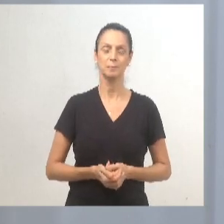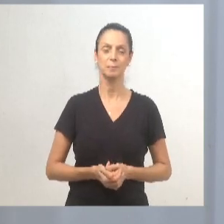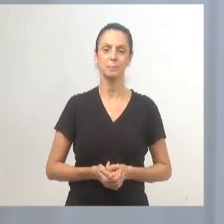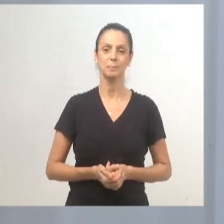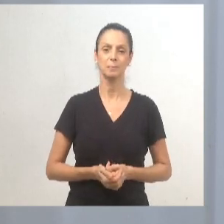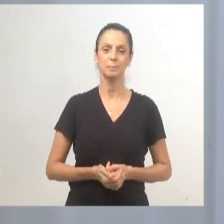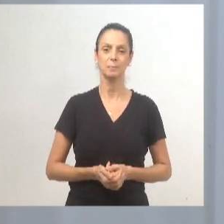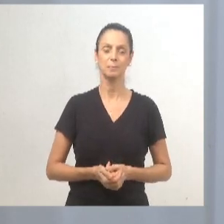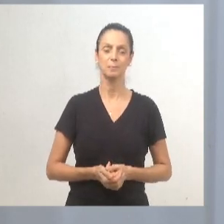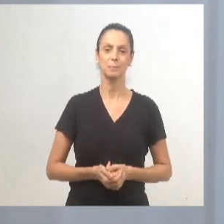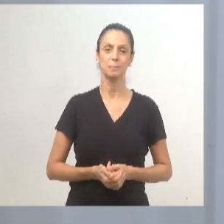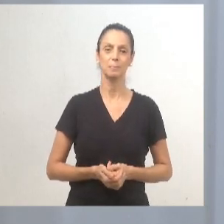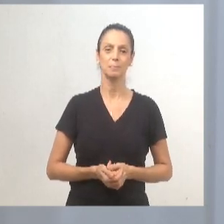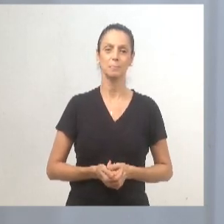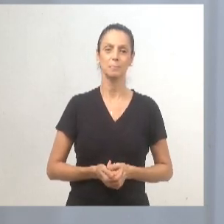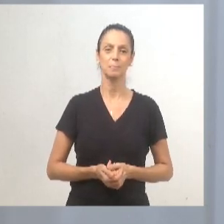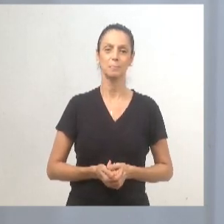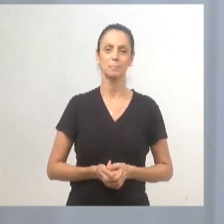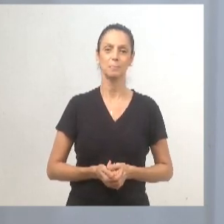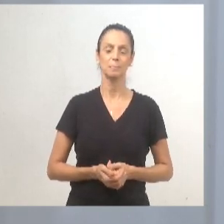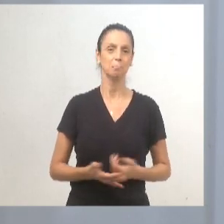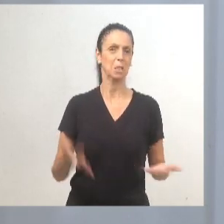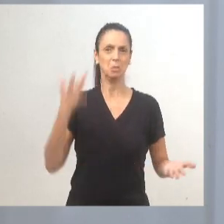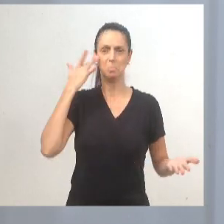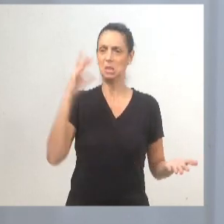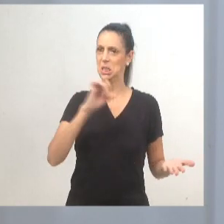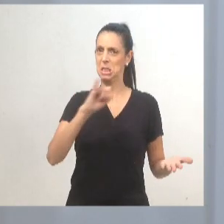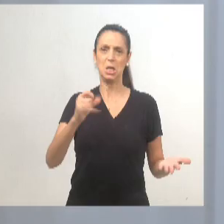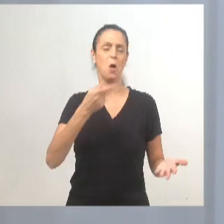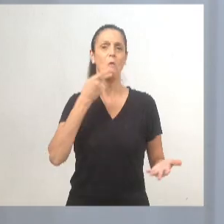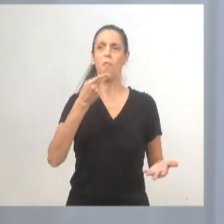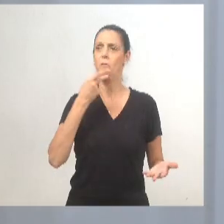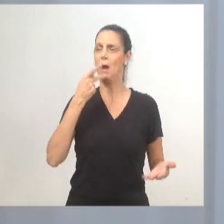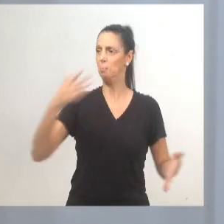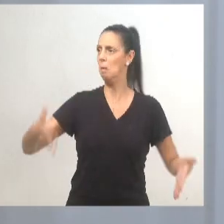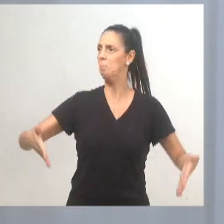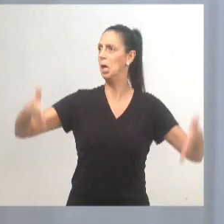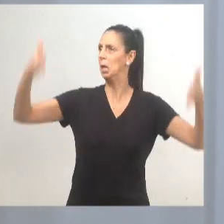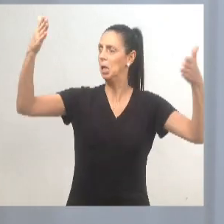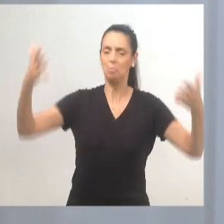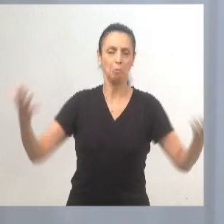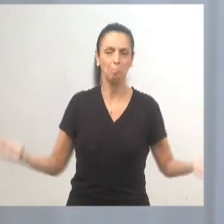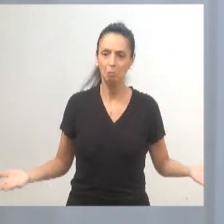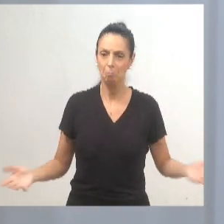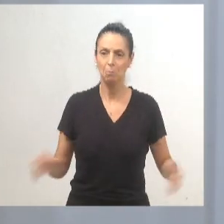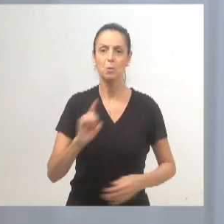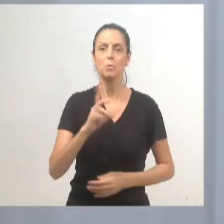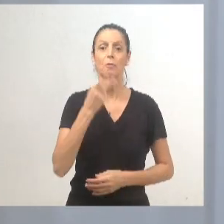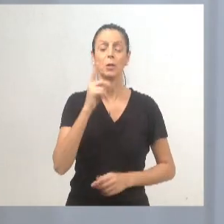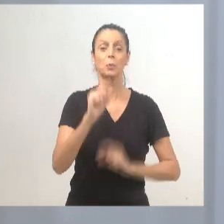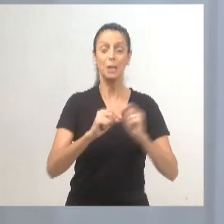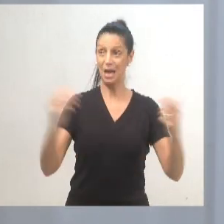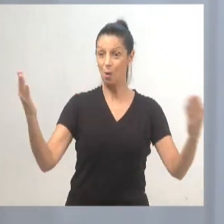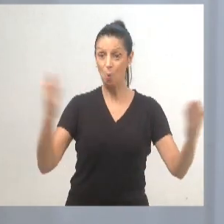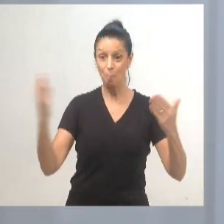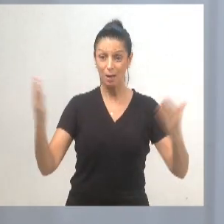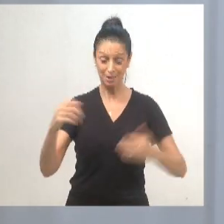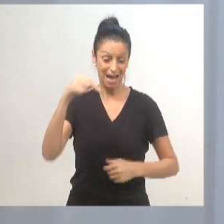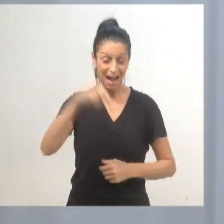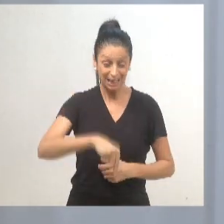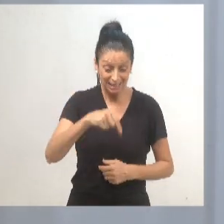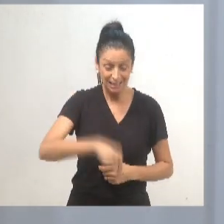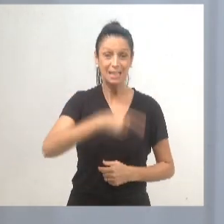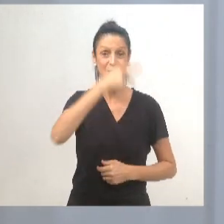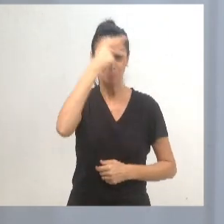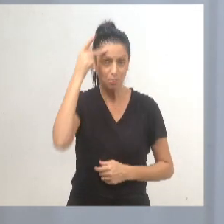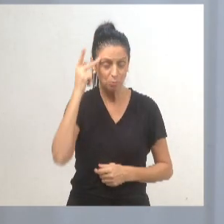Eu não sei se às vezes eu falo para as paredes, a questão do governo federal, eu só comparei que aqui tem coerência, aqui quer